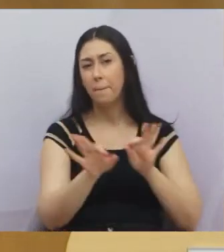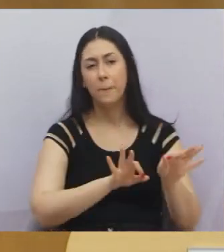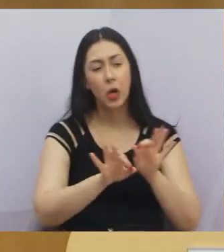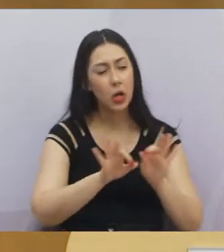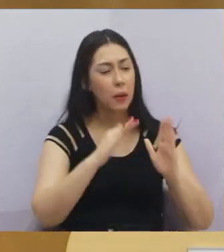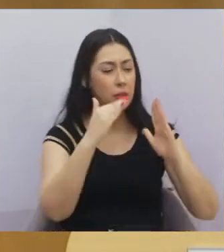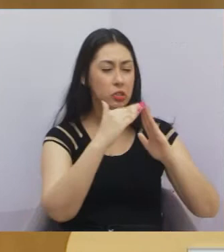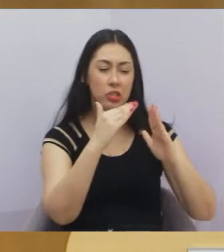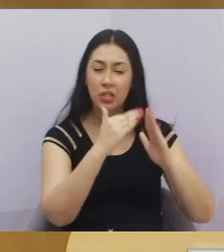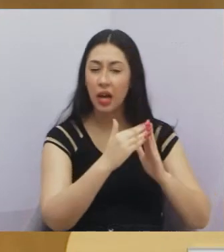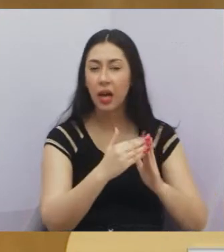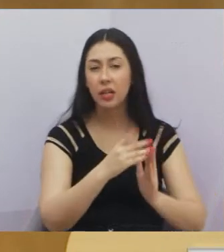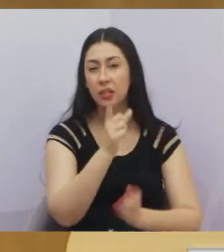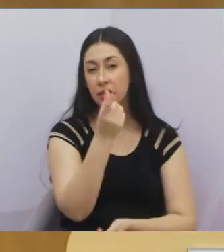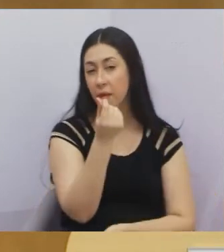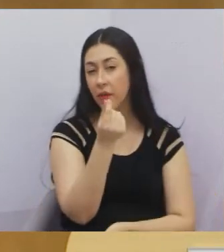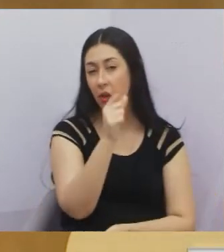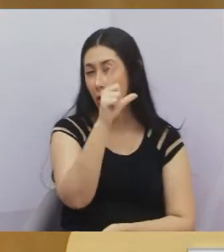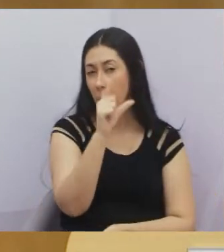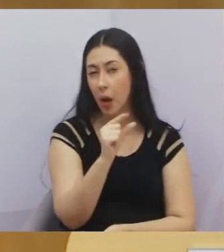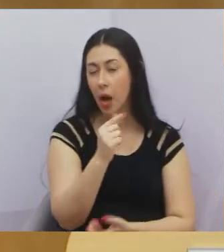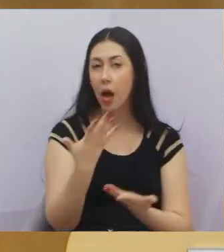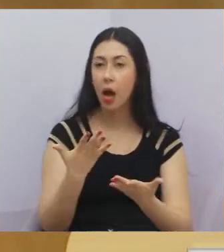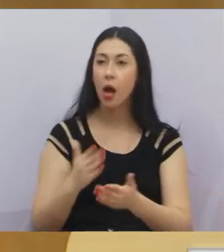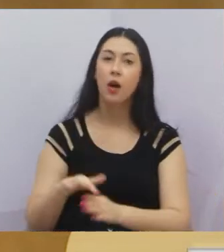acabou, faculdade, FIES.